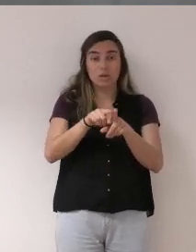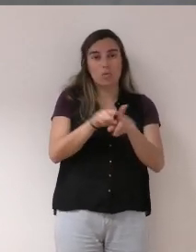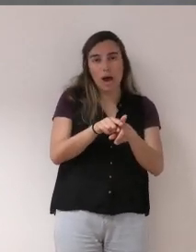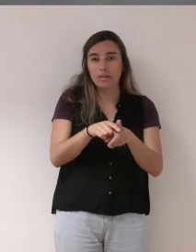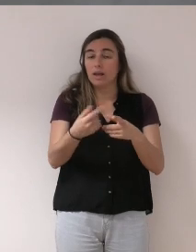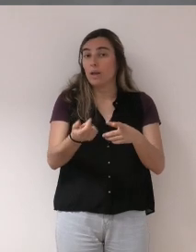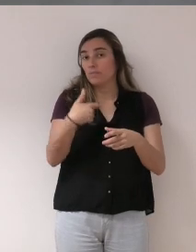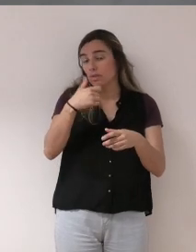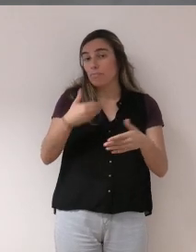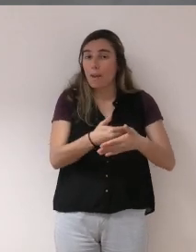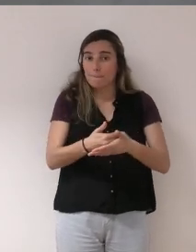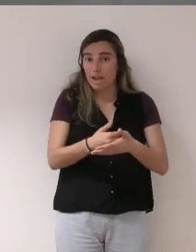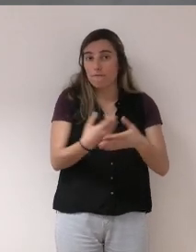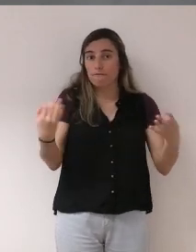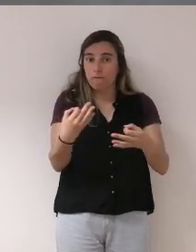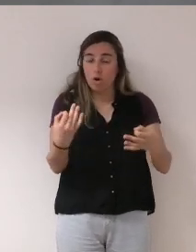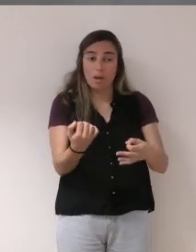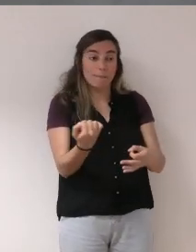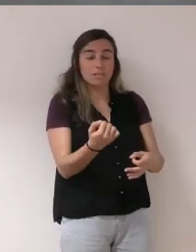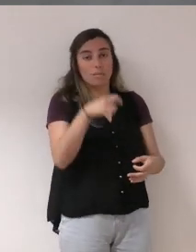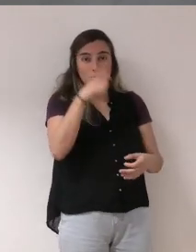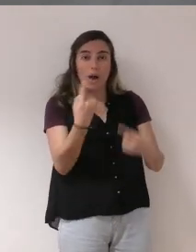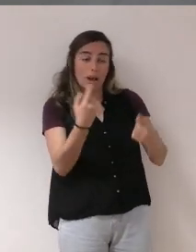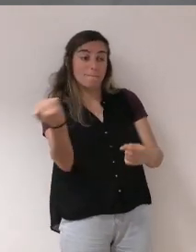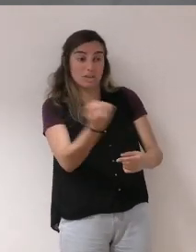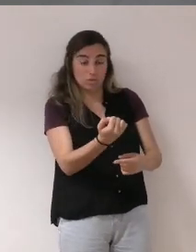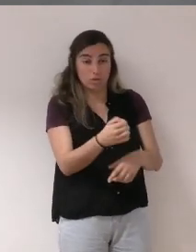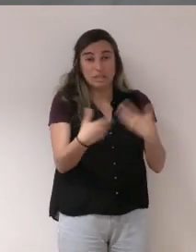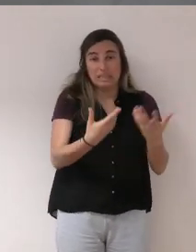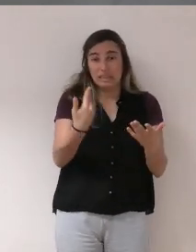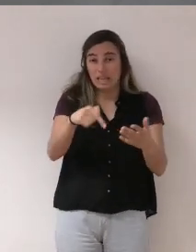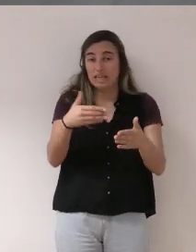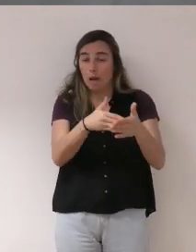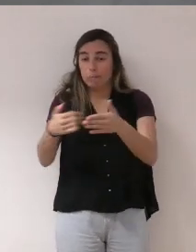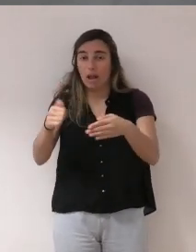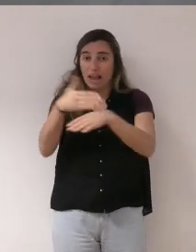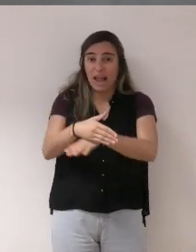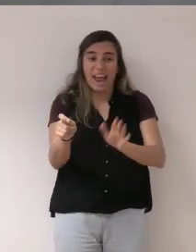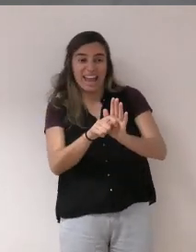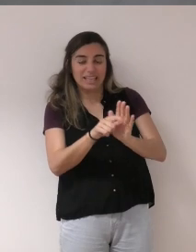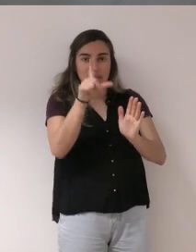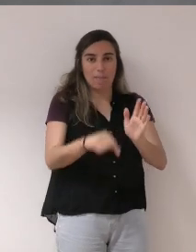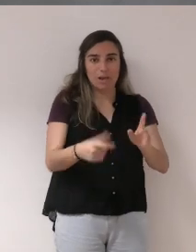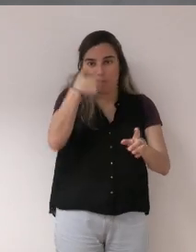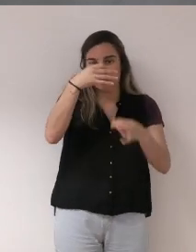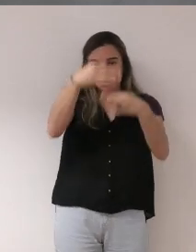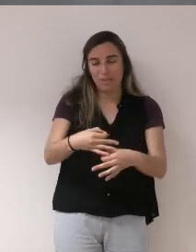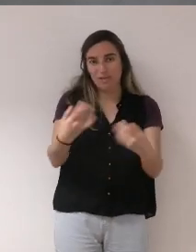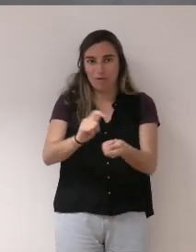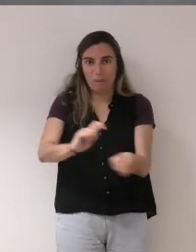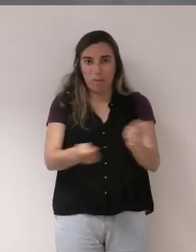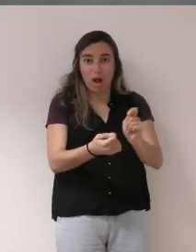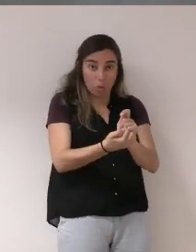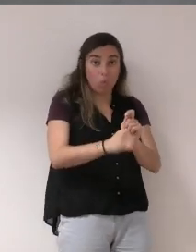do incesto. Não é? E por outro lado, tem por um lado há essa transgressão ético-moral e há também um tema de que a